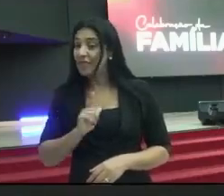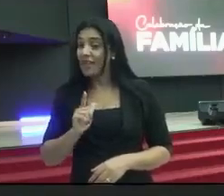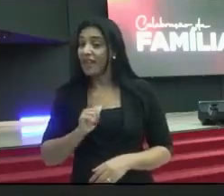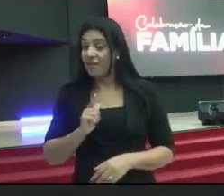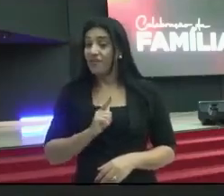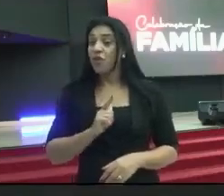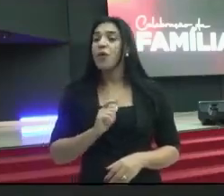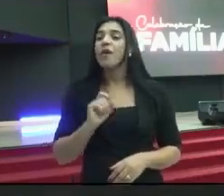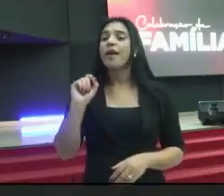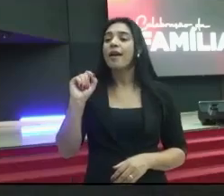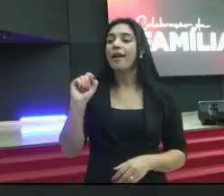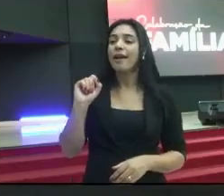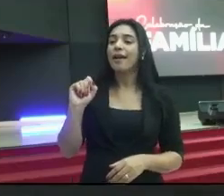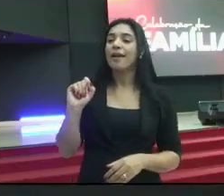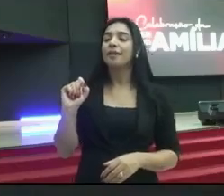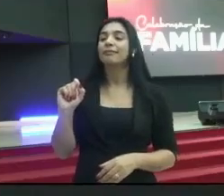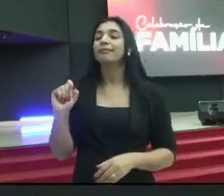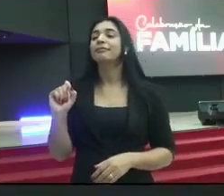você teve